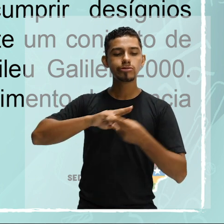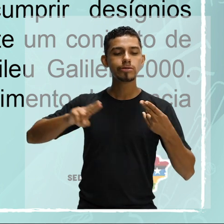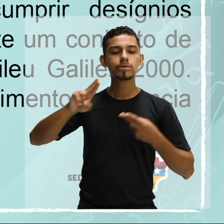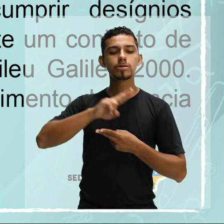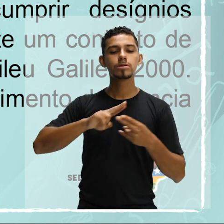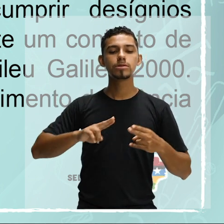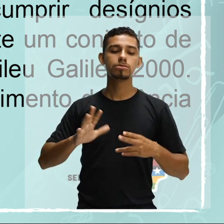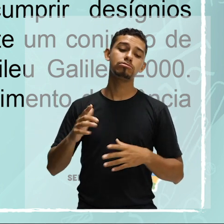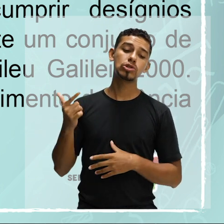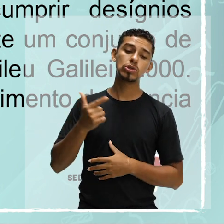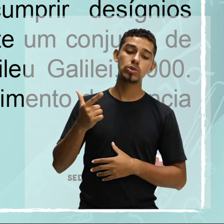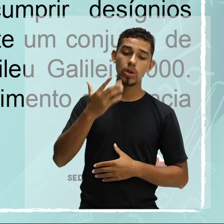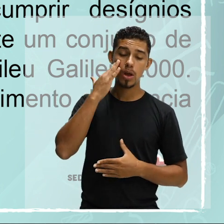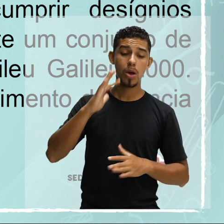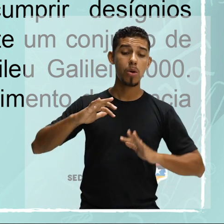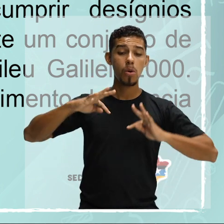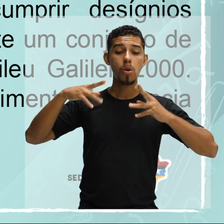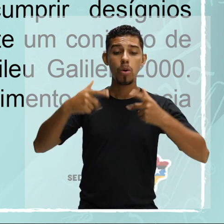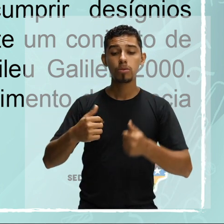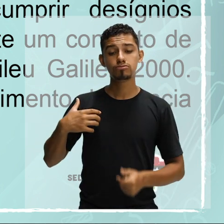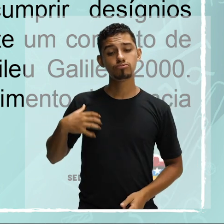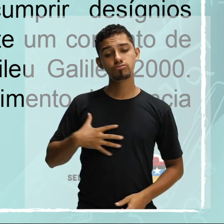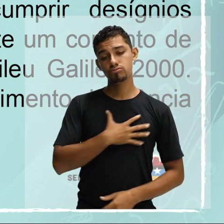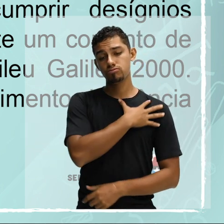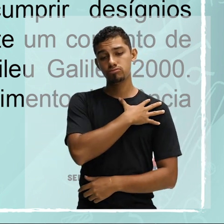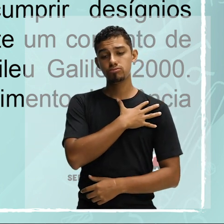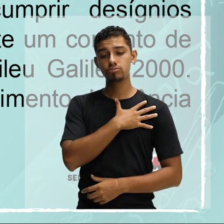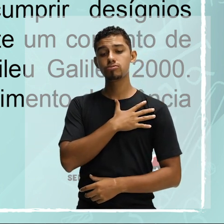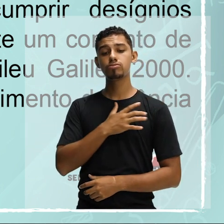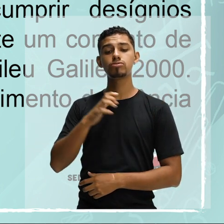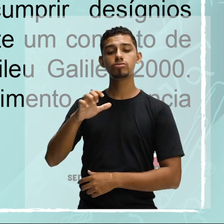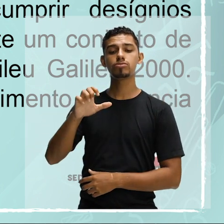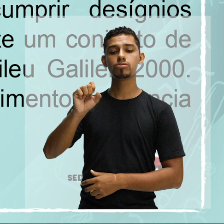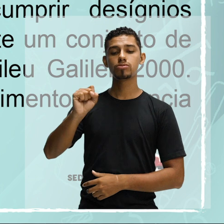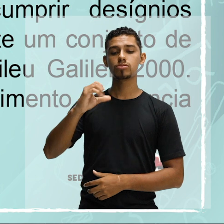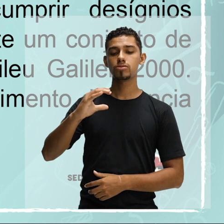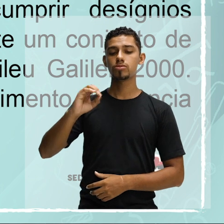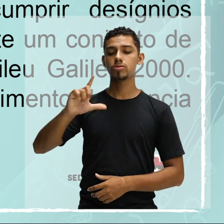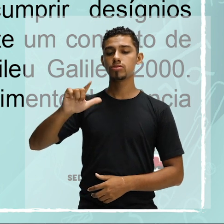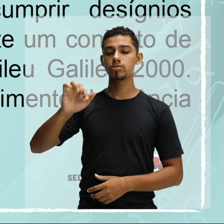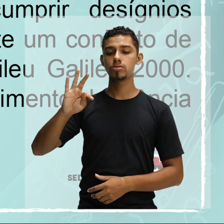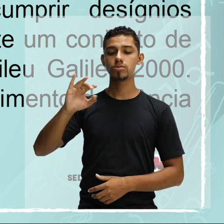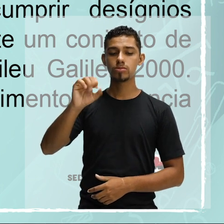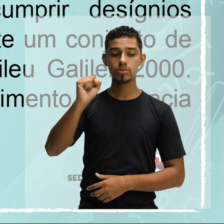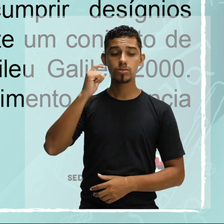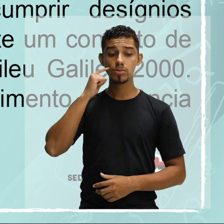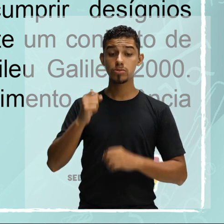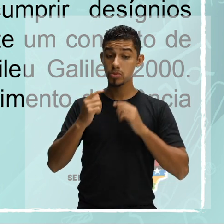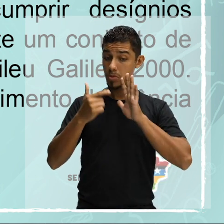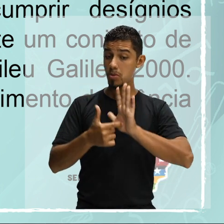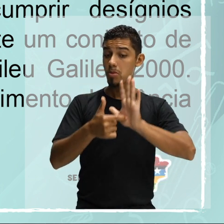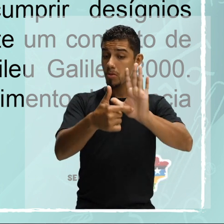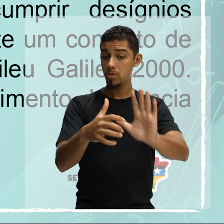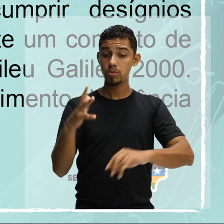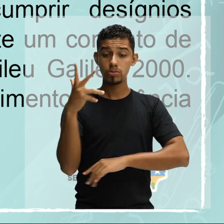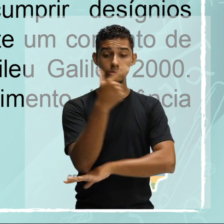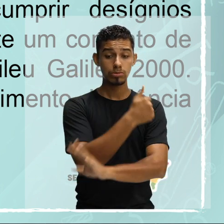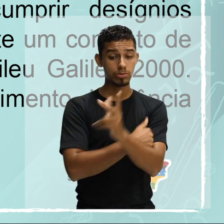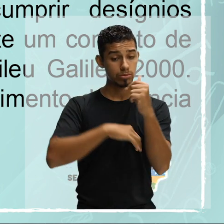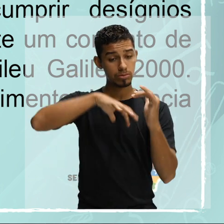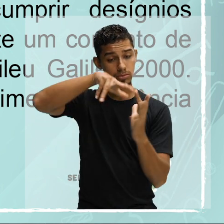tudo aquilo que ocorre na natureza ocorre para cumprir desígnios superiores, e mostrou que a natureza é fundamentalmente um conjunto de